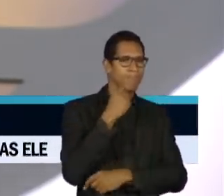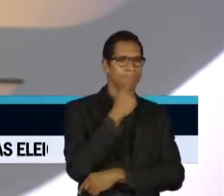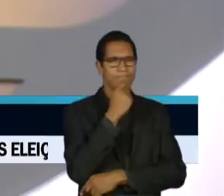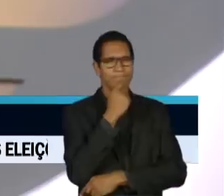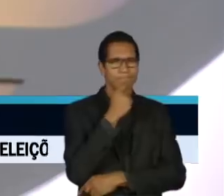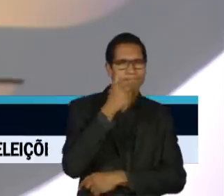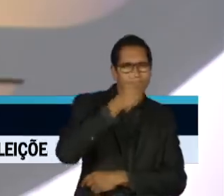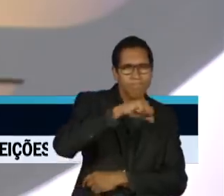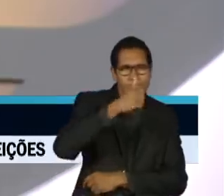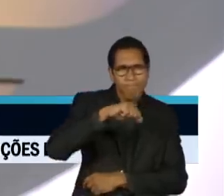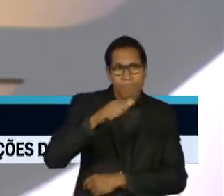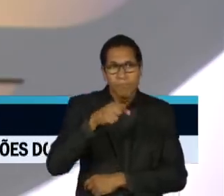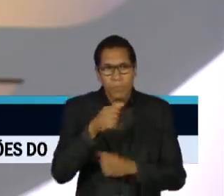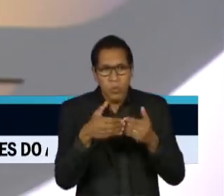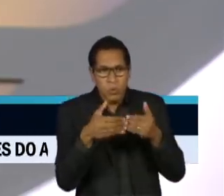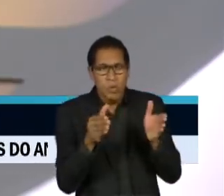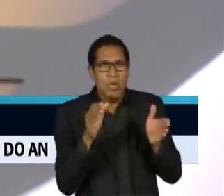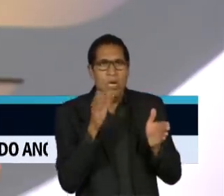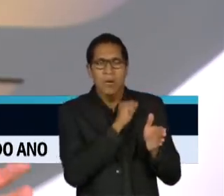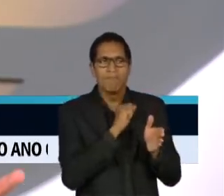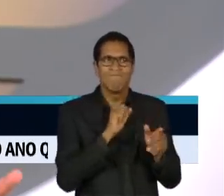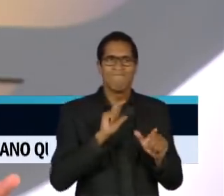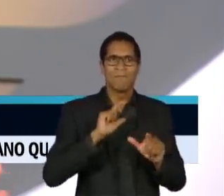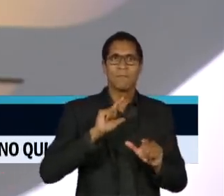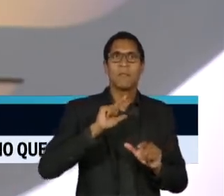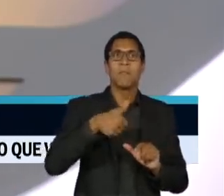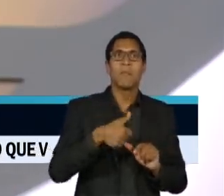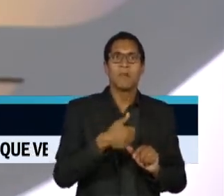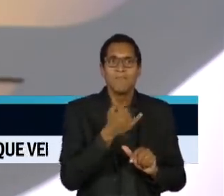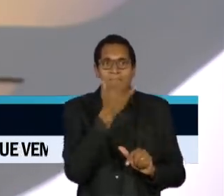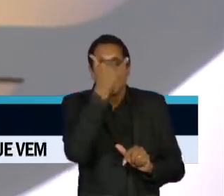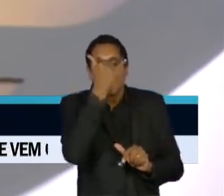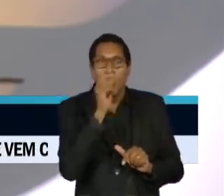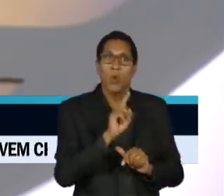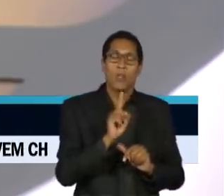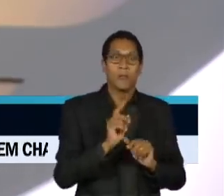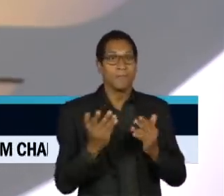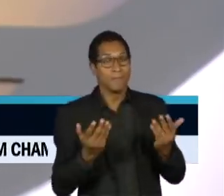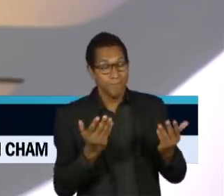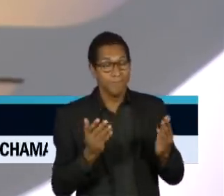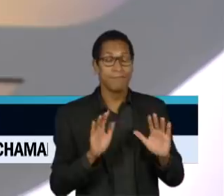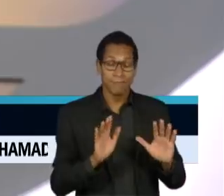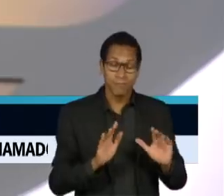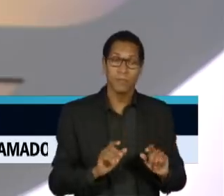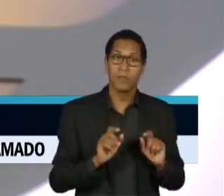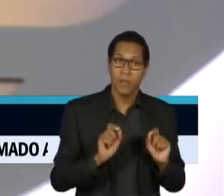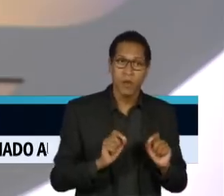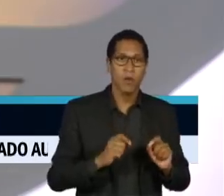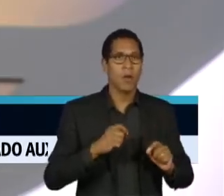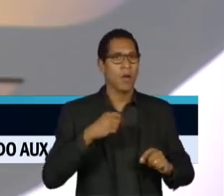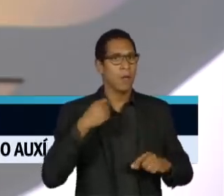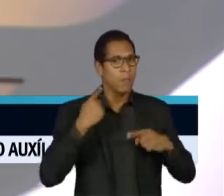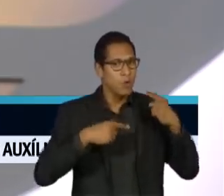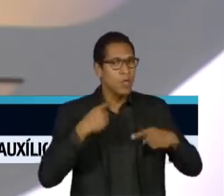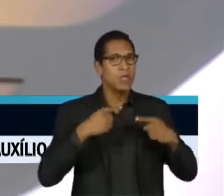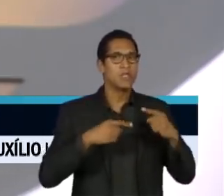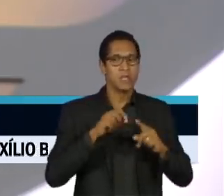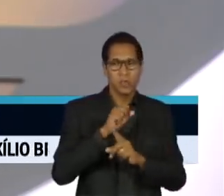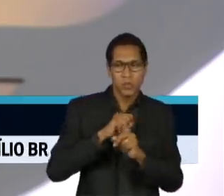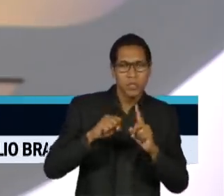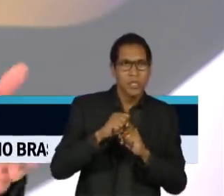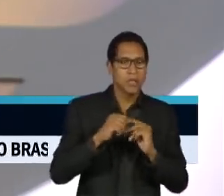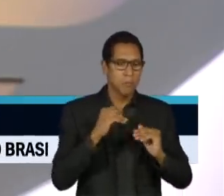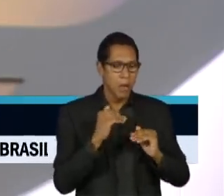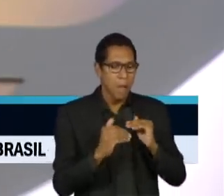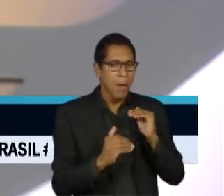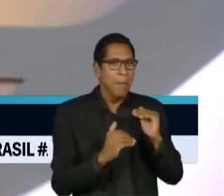Ou seja, estamos vendo aqui uma relação entre a política e a sociedade que está evoluindo no Brasil, o que eu acho muito positivo